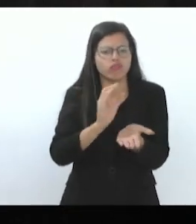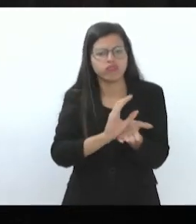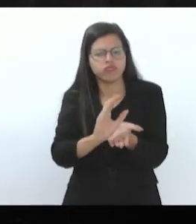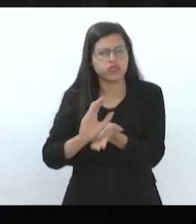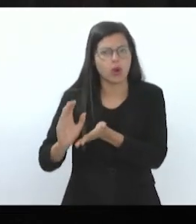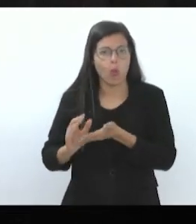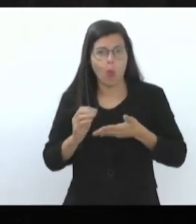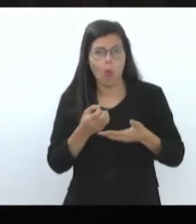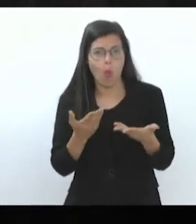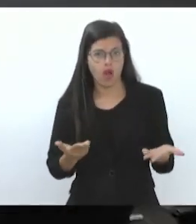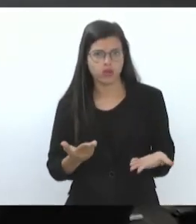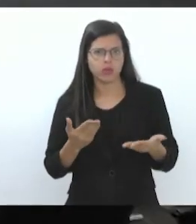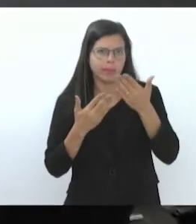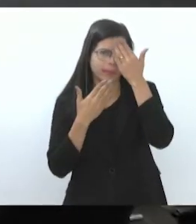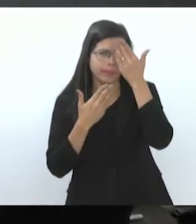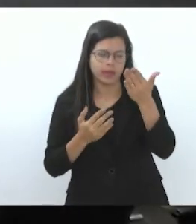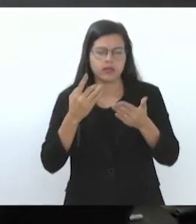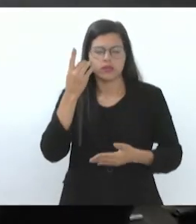aguenta mais. Obrigado, deputada Índia.